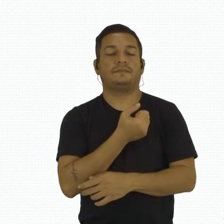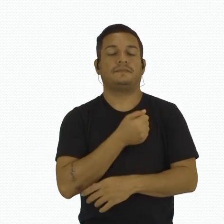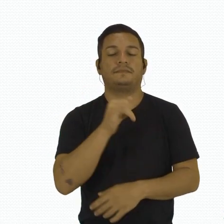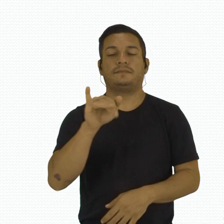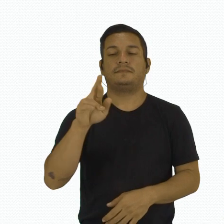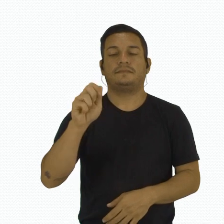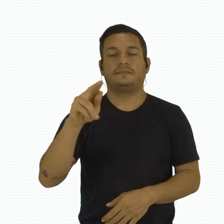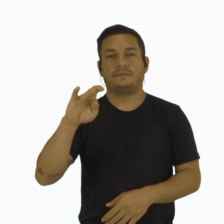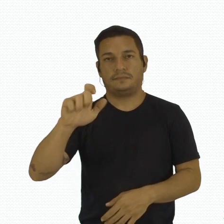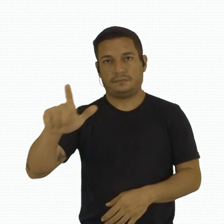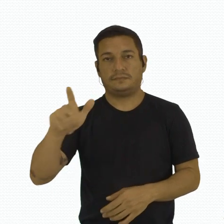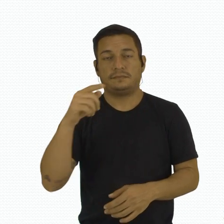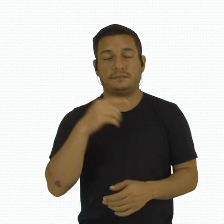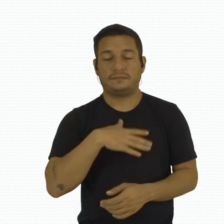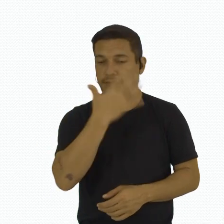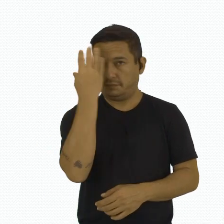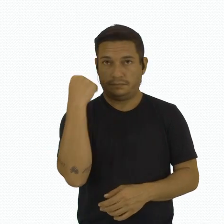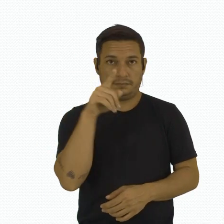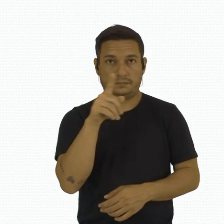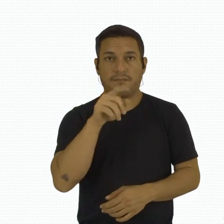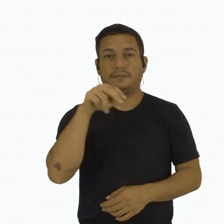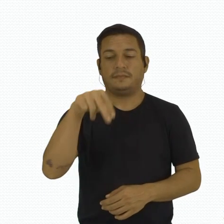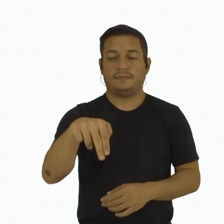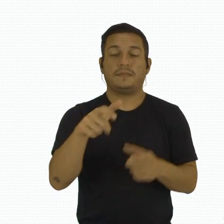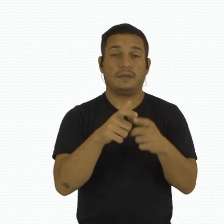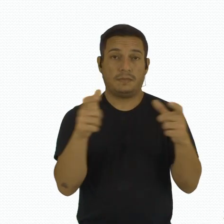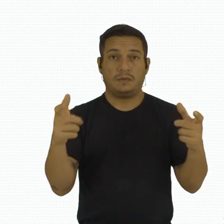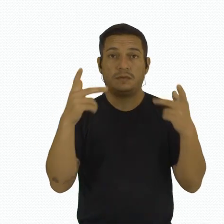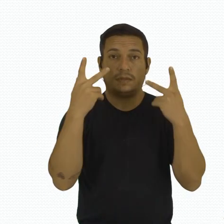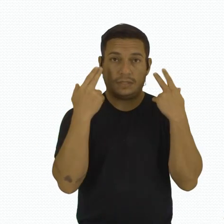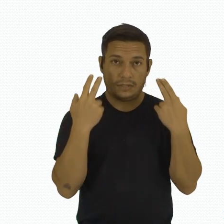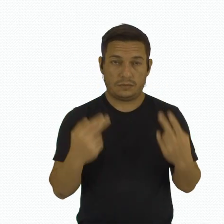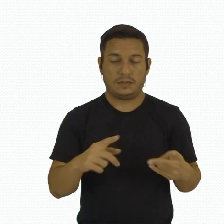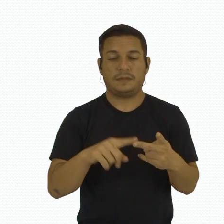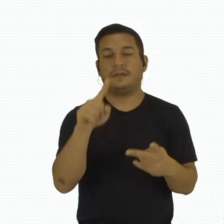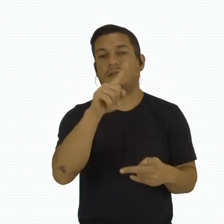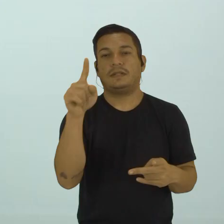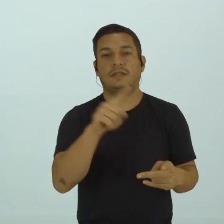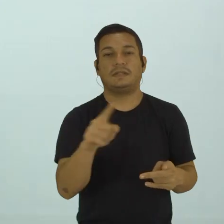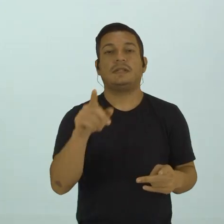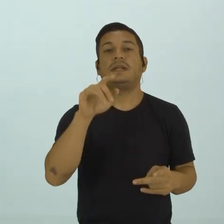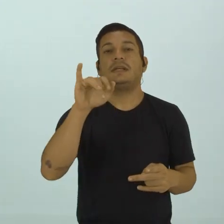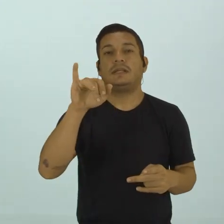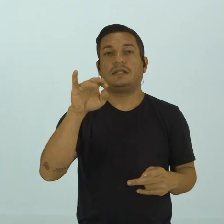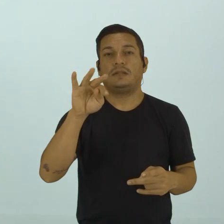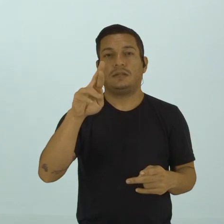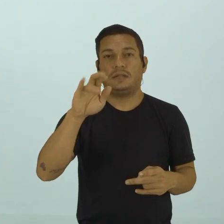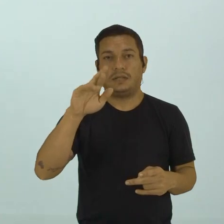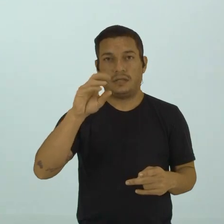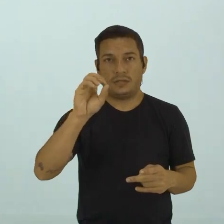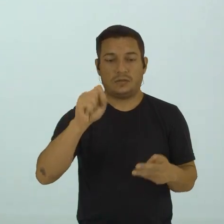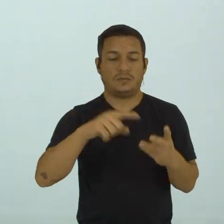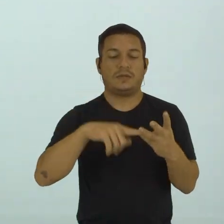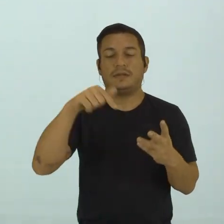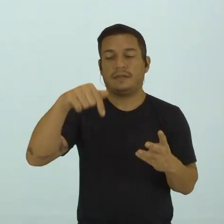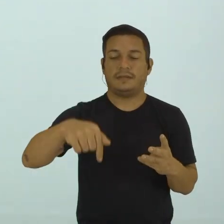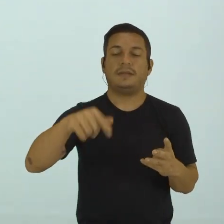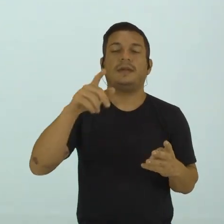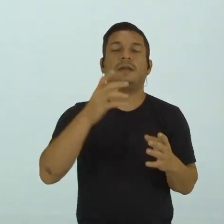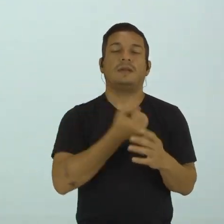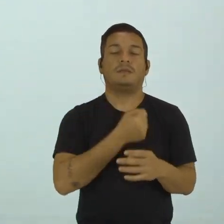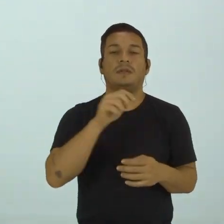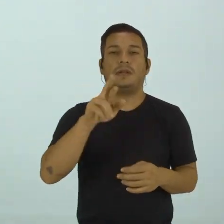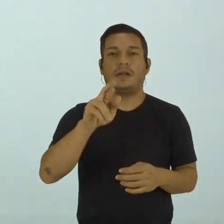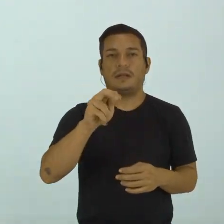números irracionais. Então não se esqueça, ó, N maiúsculo naturais, Z maiúsculo números inteiros, Q maiúsculo números